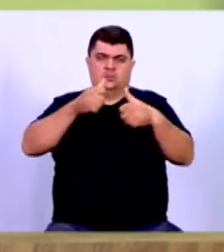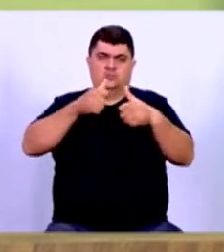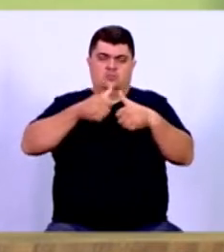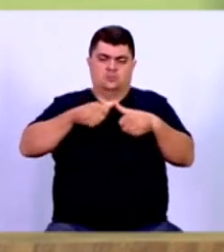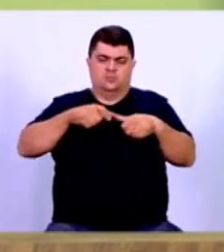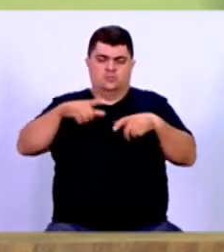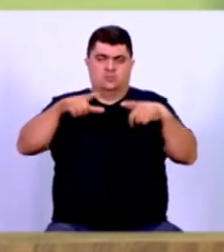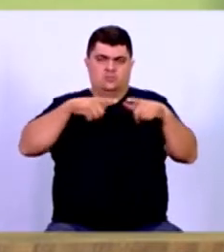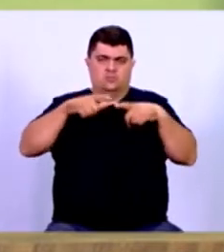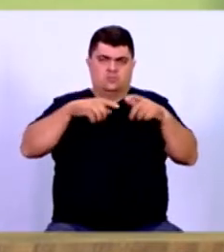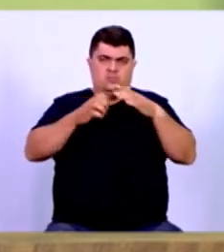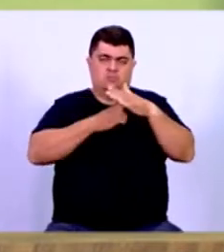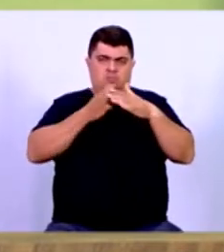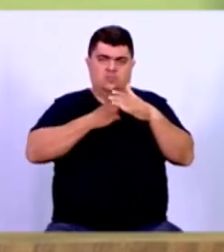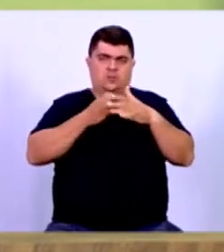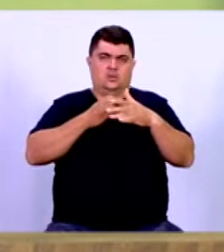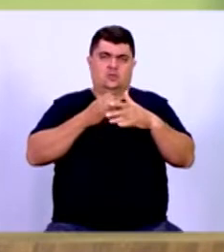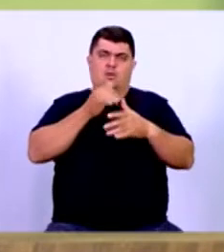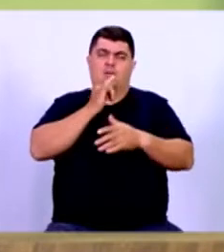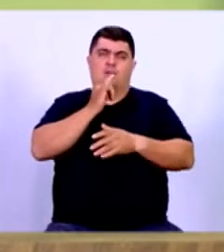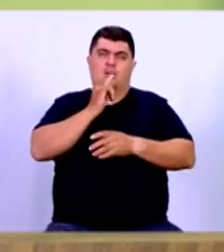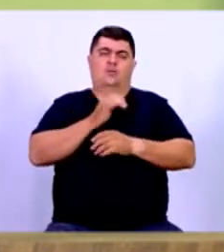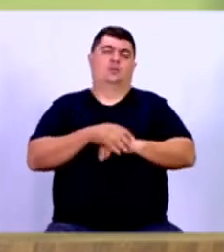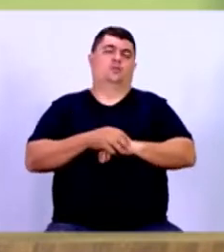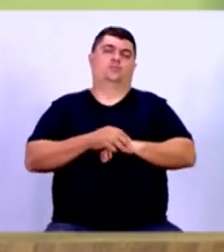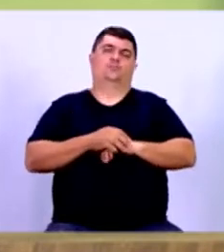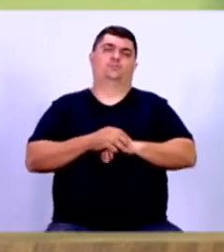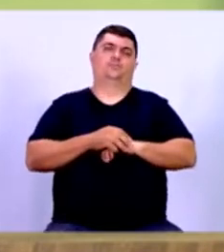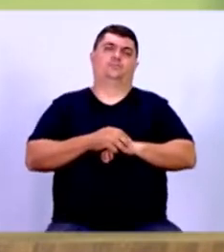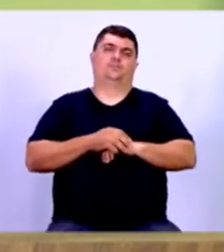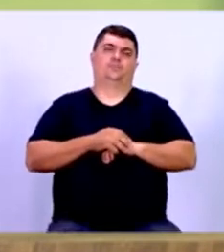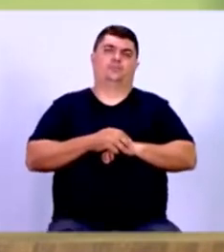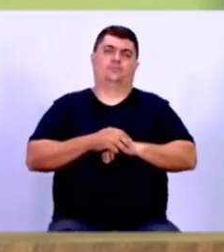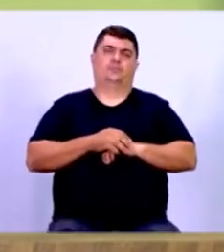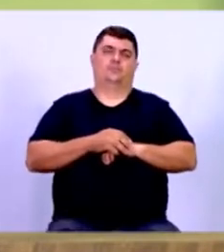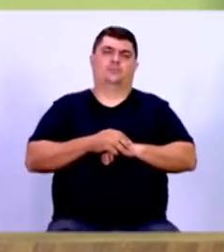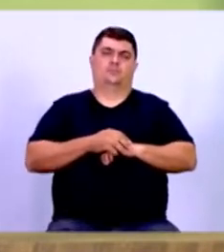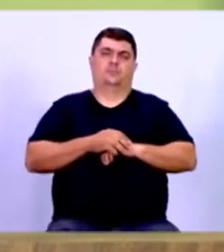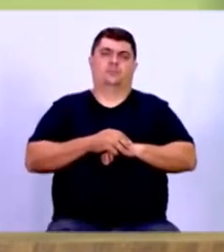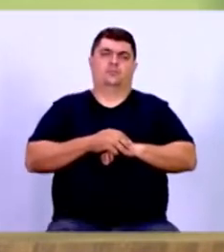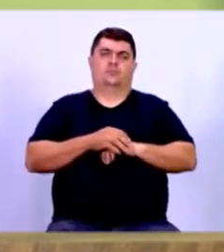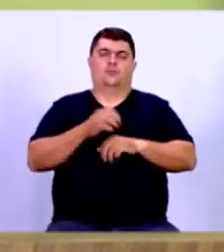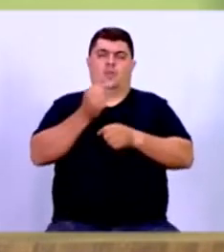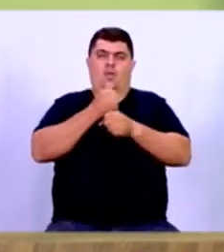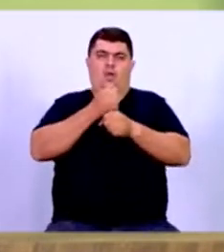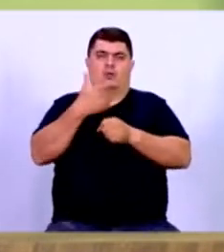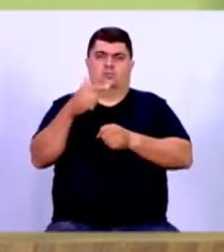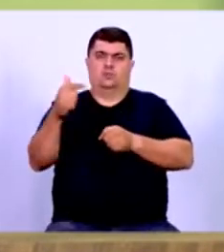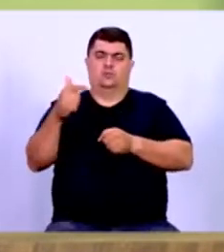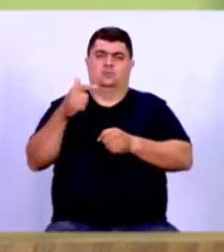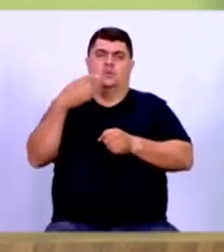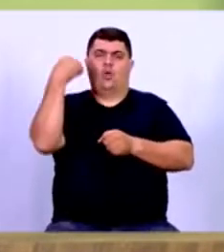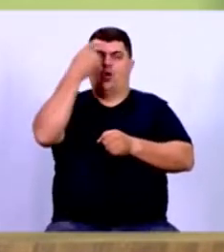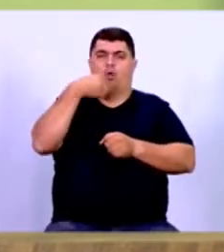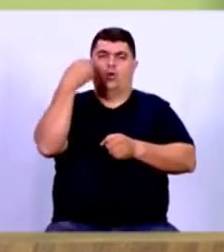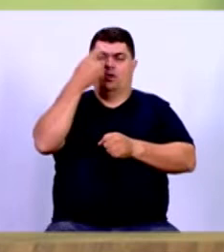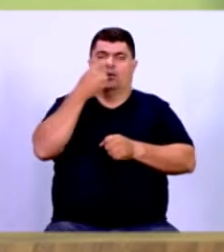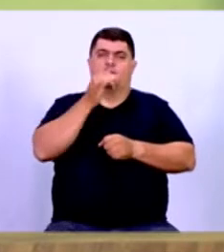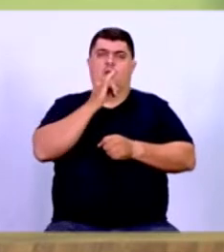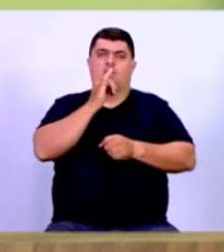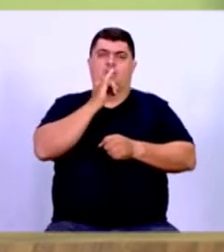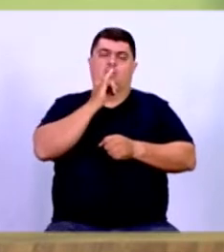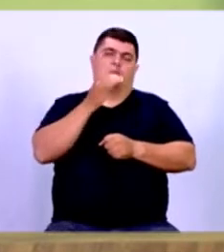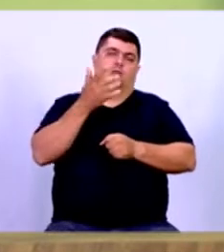trabalhando na empresa? Por exemplo, não duração em termos de anos, mas em termos de horas. Porque será